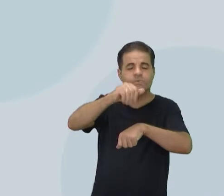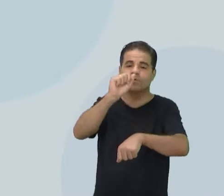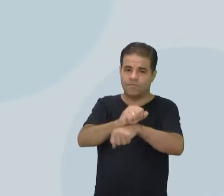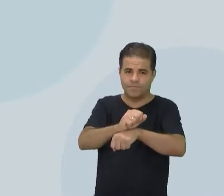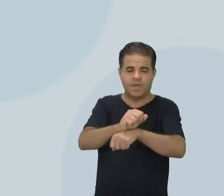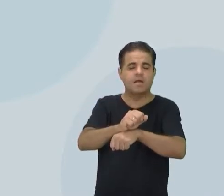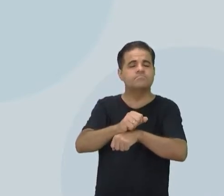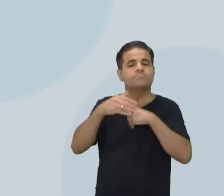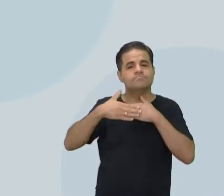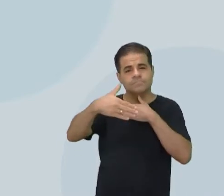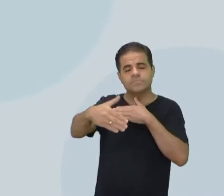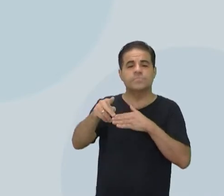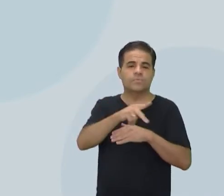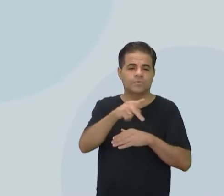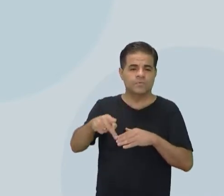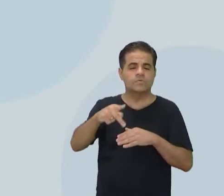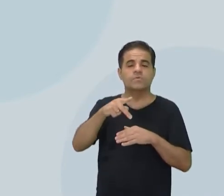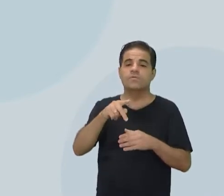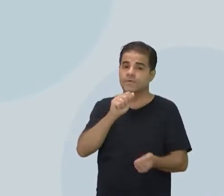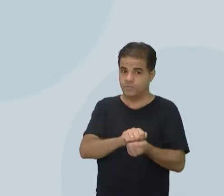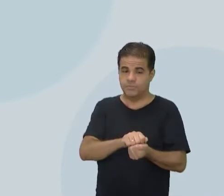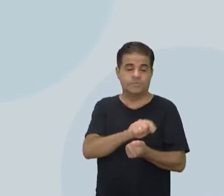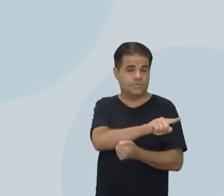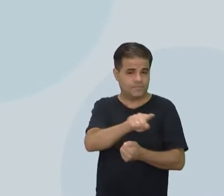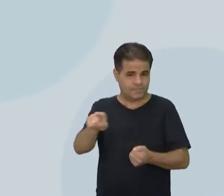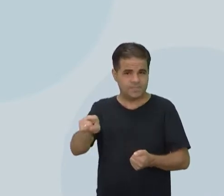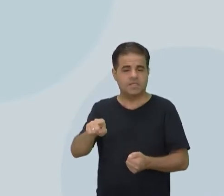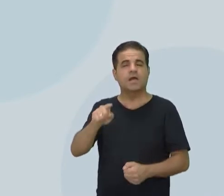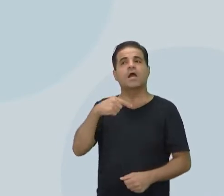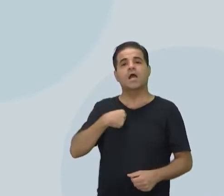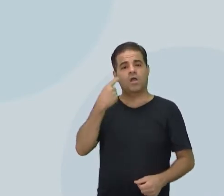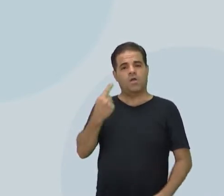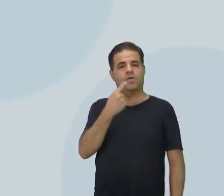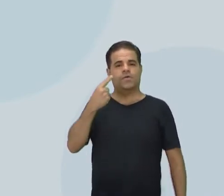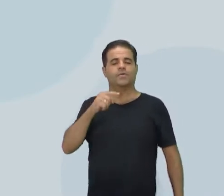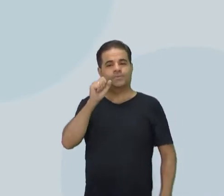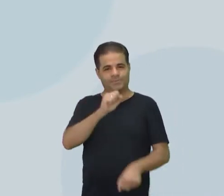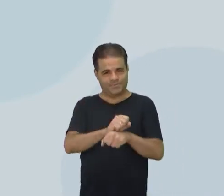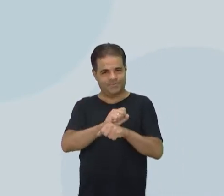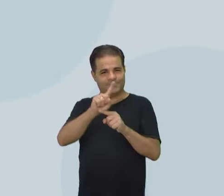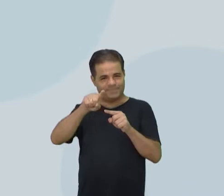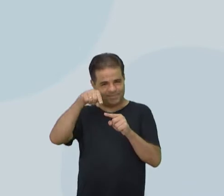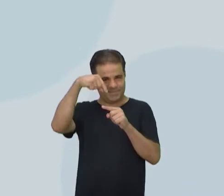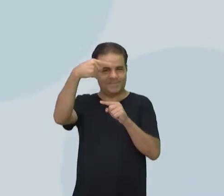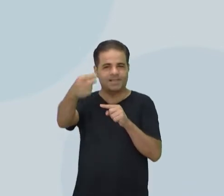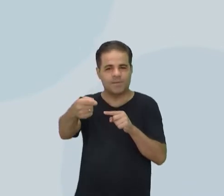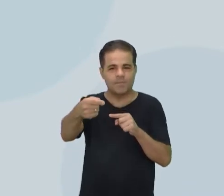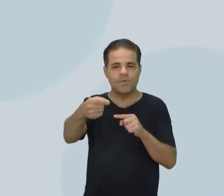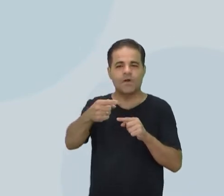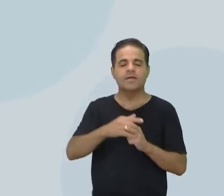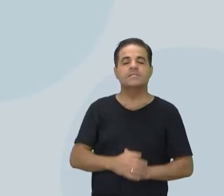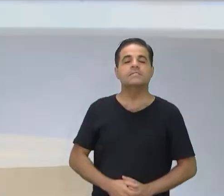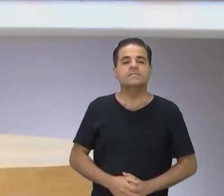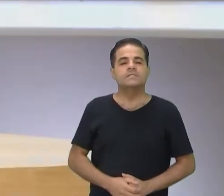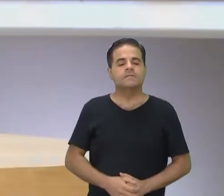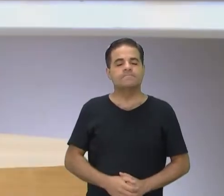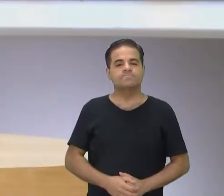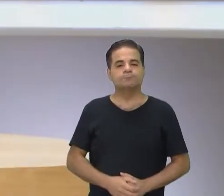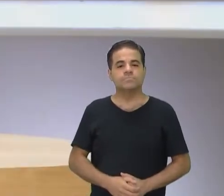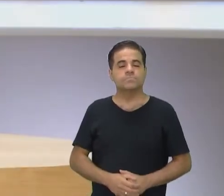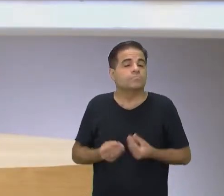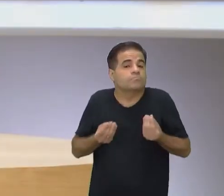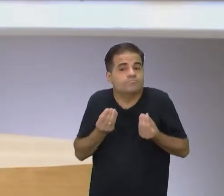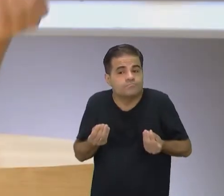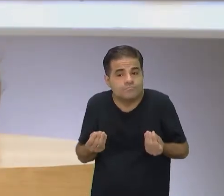né? Certo. Que o professor Mauro vai ficar ao vivo com vocês. No caso, ficarei eu ao vivo com vocês daqui a pouco. Tudo bem. E